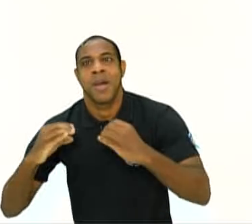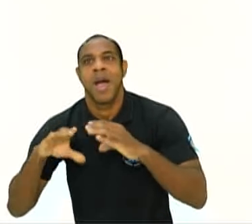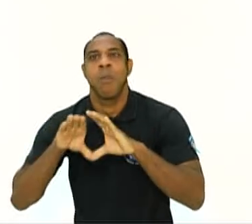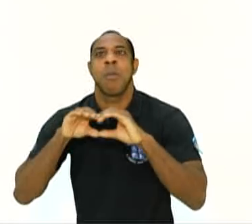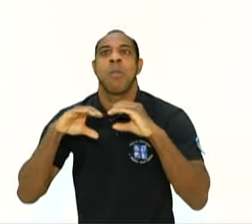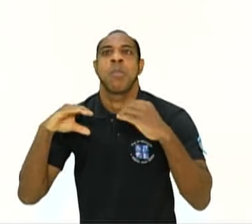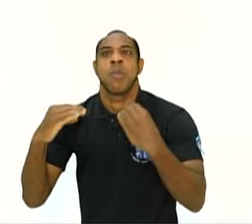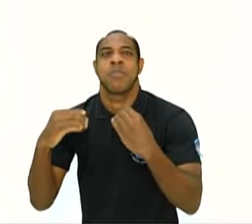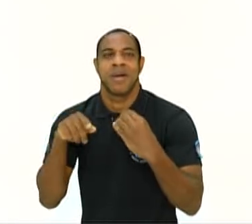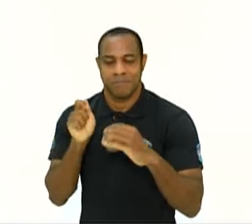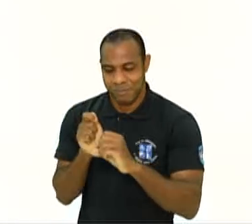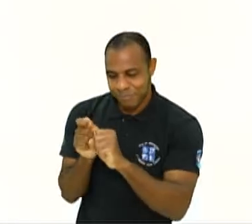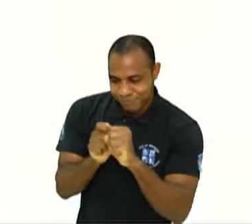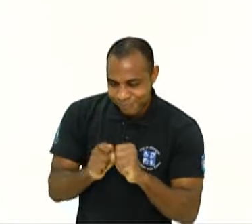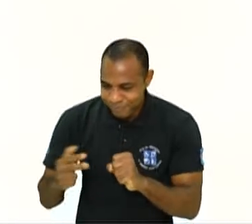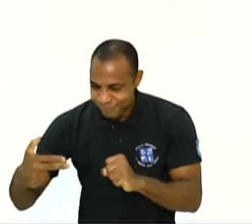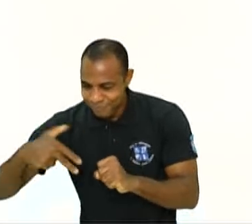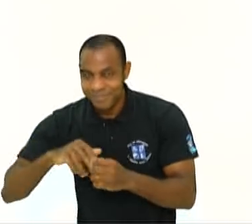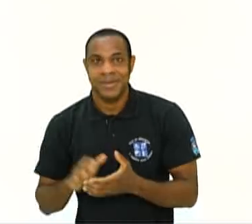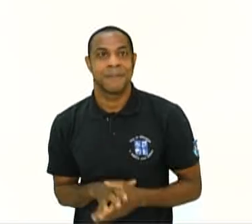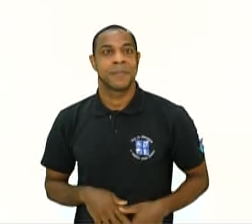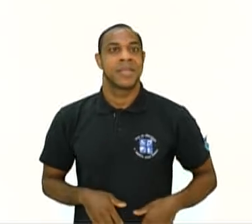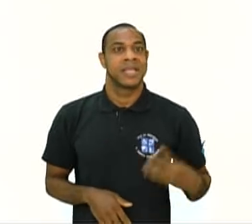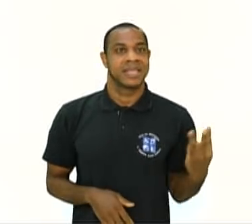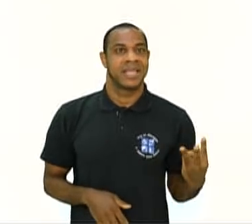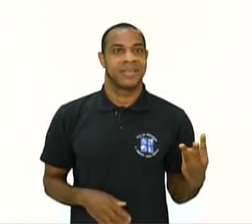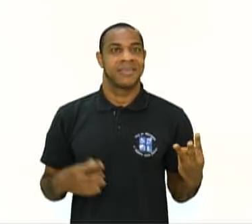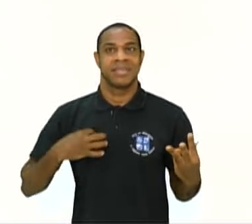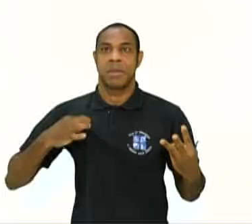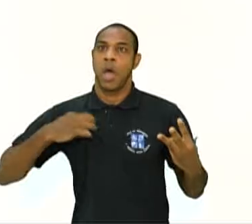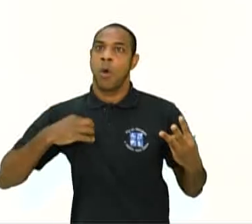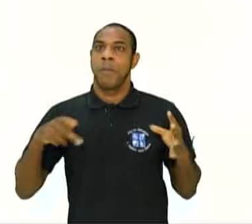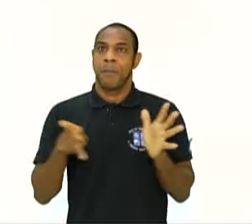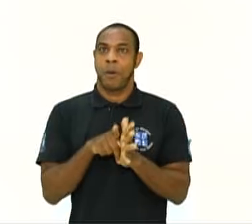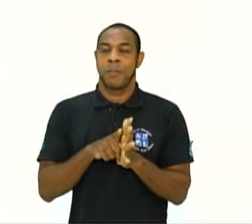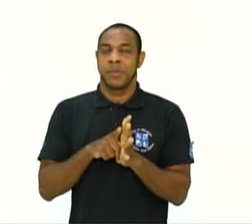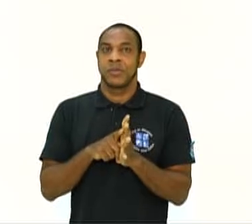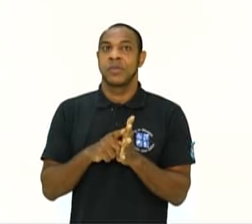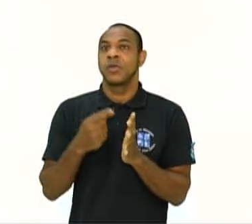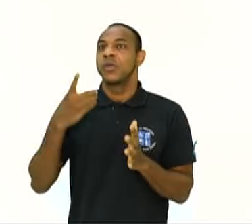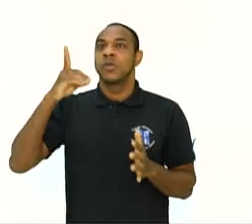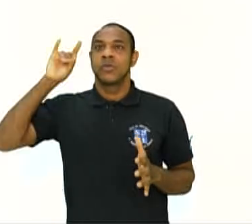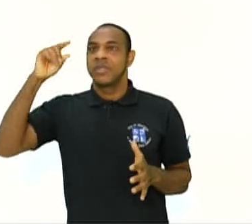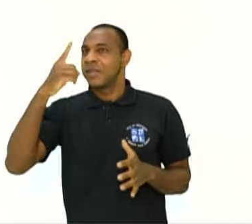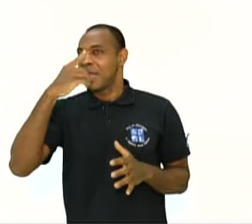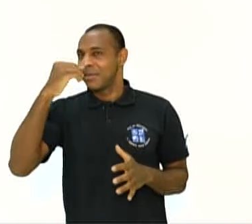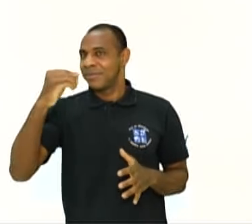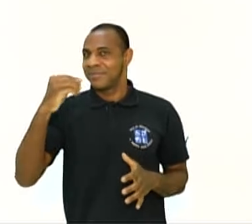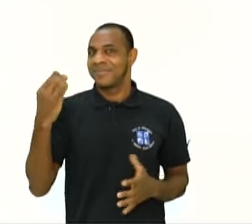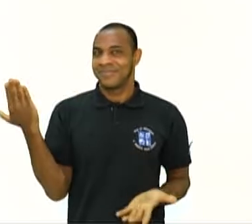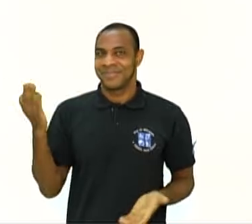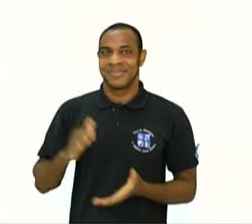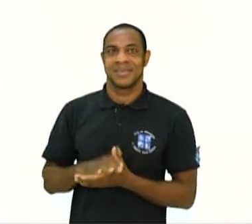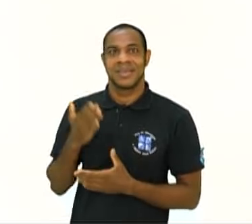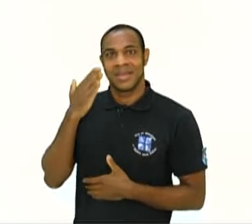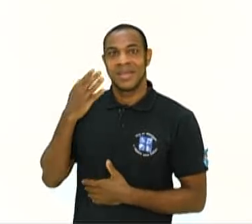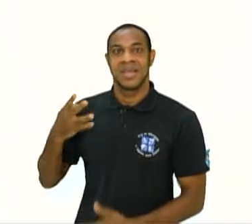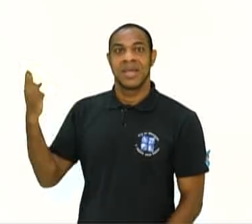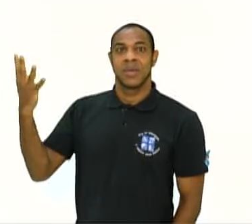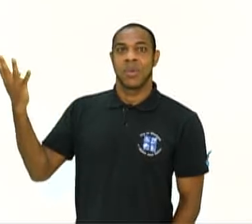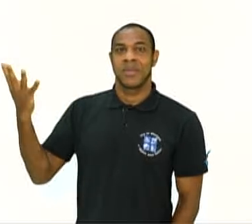no número 3 uma fantasia de Halloween. No número 4 nós temos várias